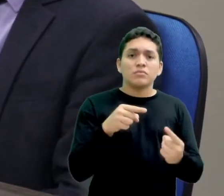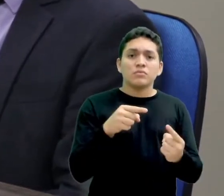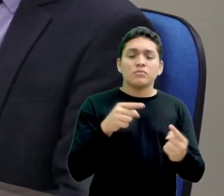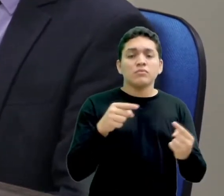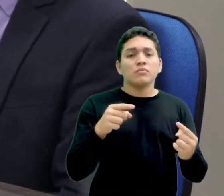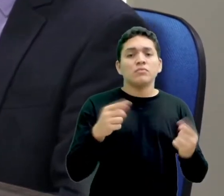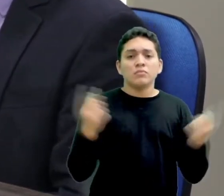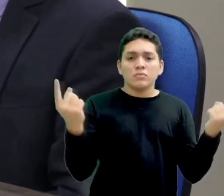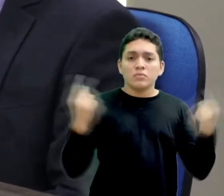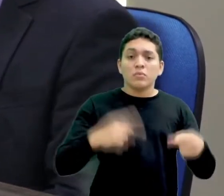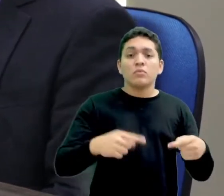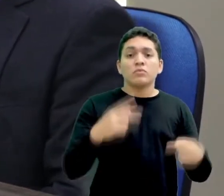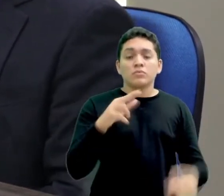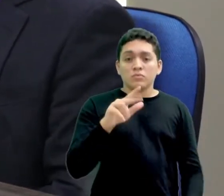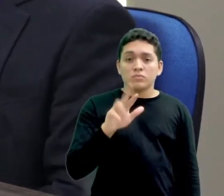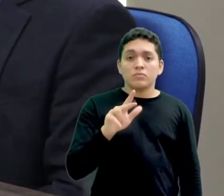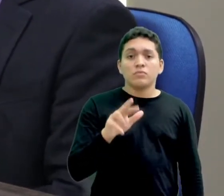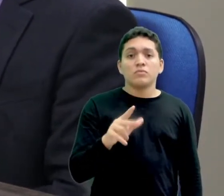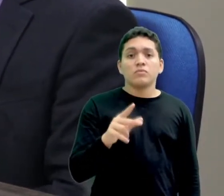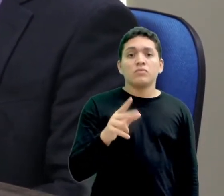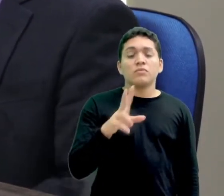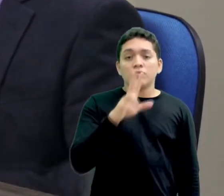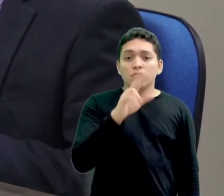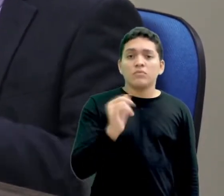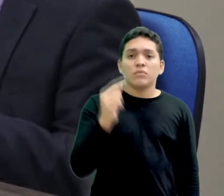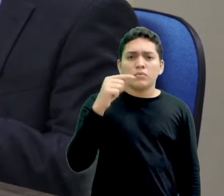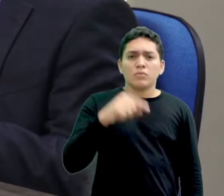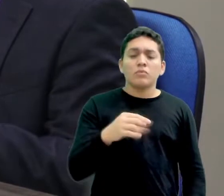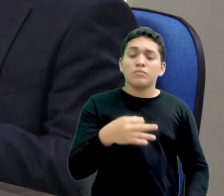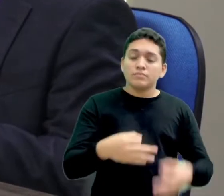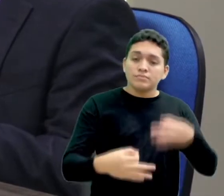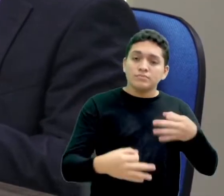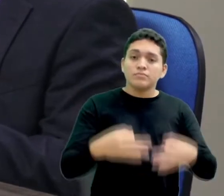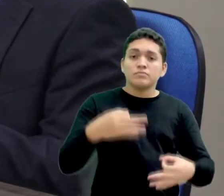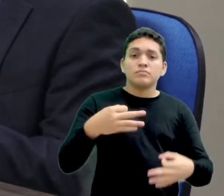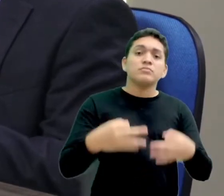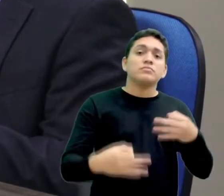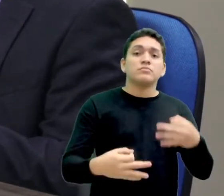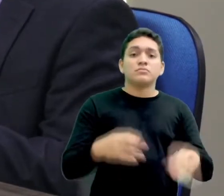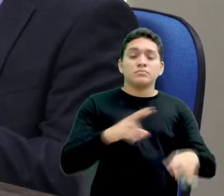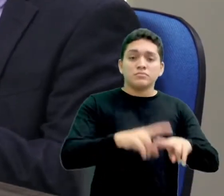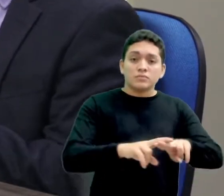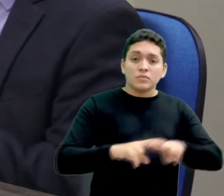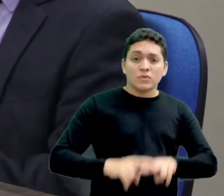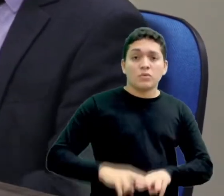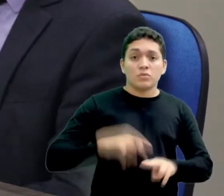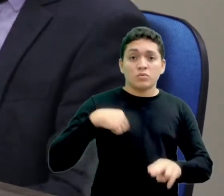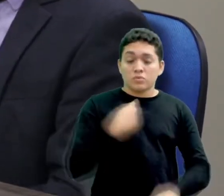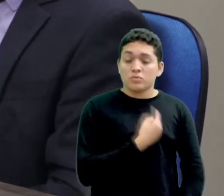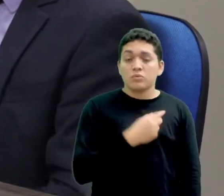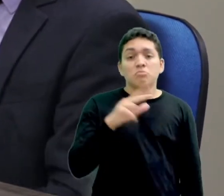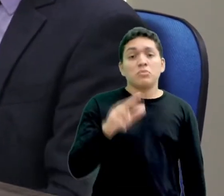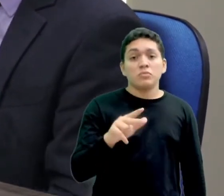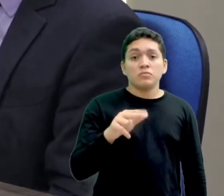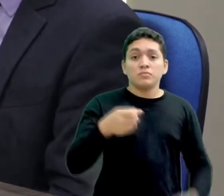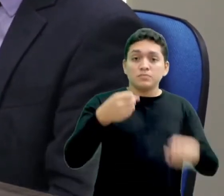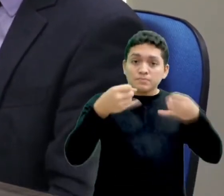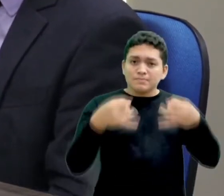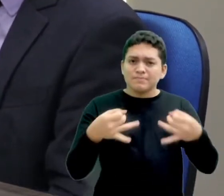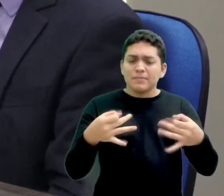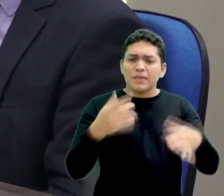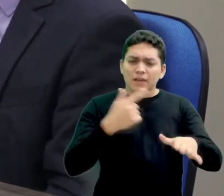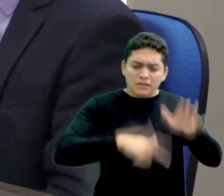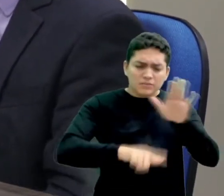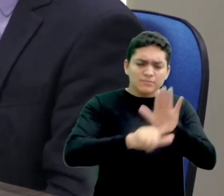encolerizar contra seu irmão será réu de juízo. Então, como o nosso irmão André falou, o legalista,